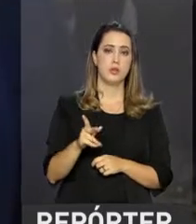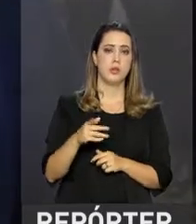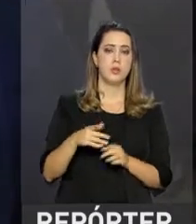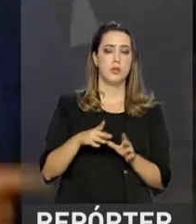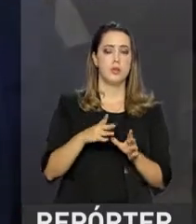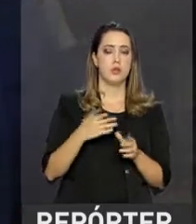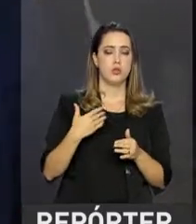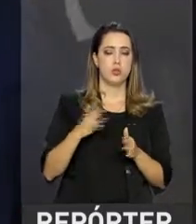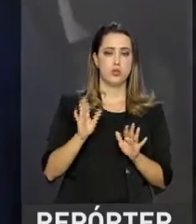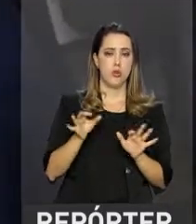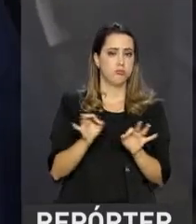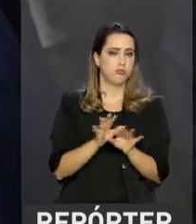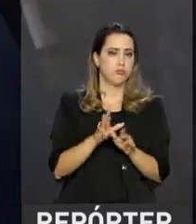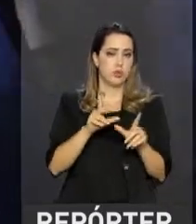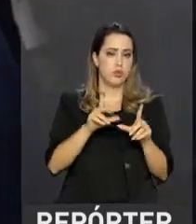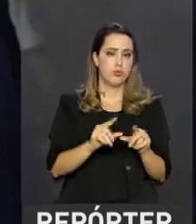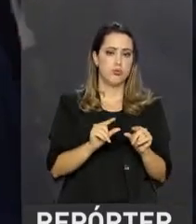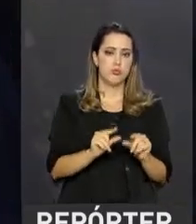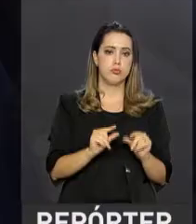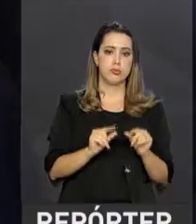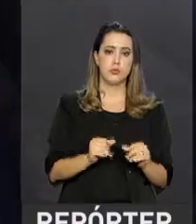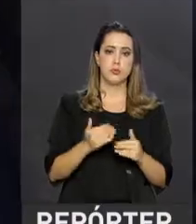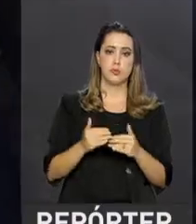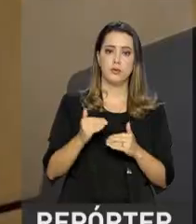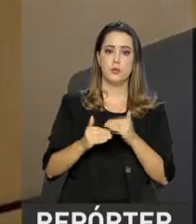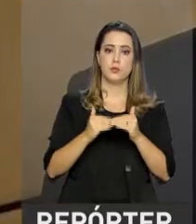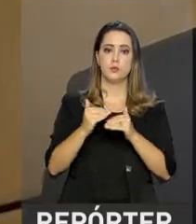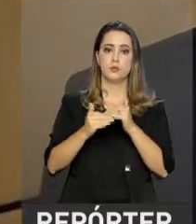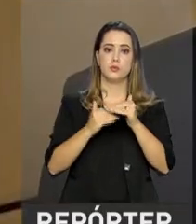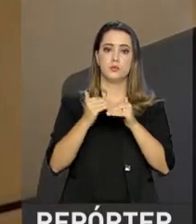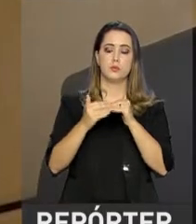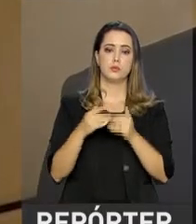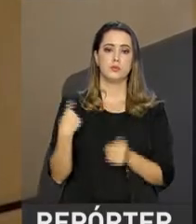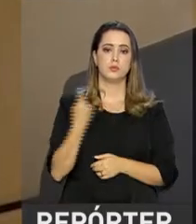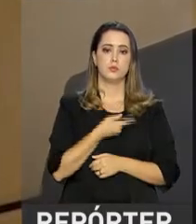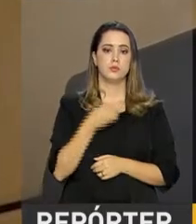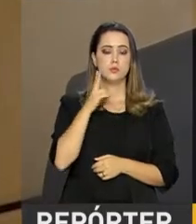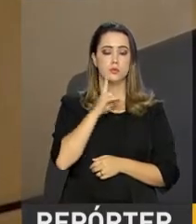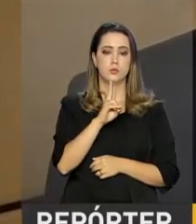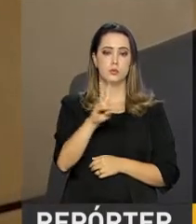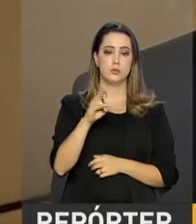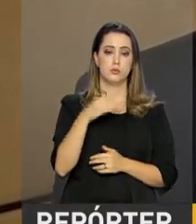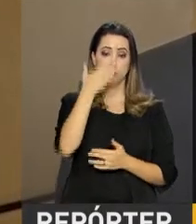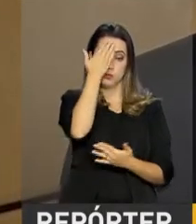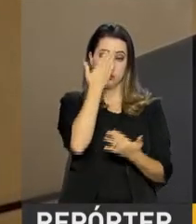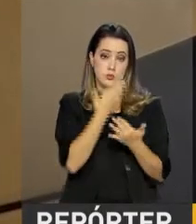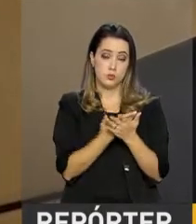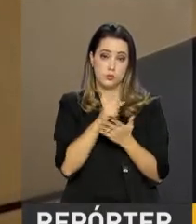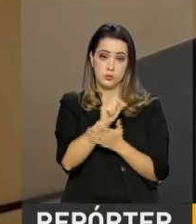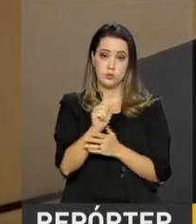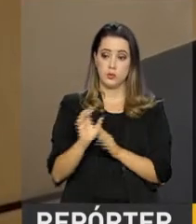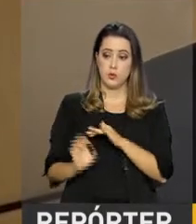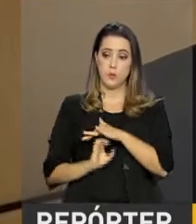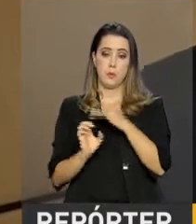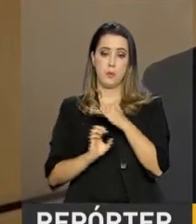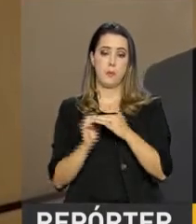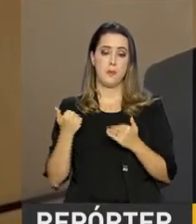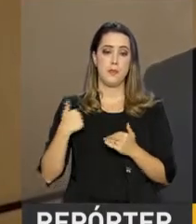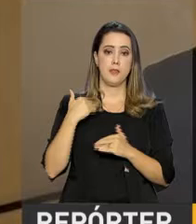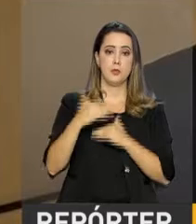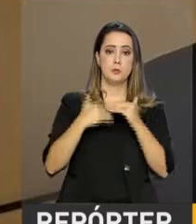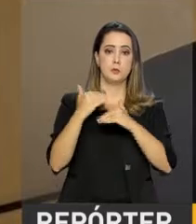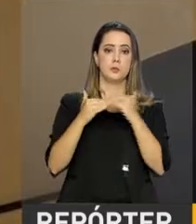com uma recuperação lenta mas consistente nós temos o índice de confiança dos empresários mais